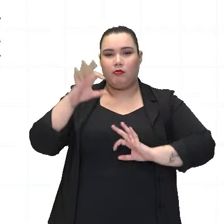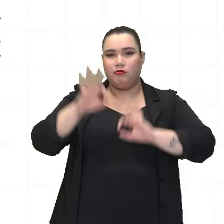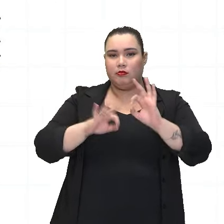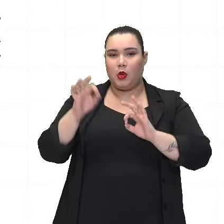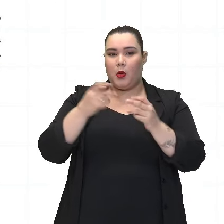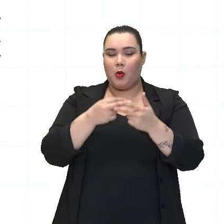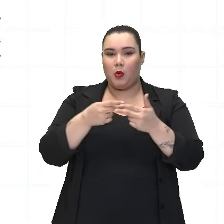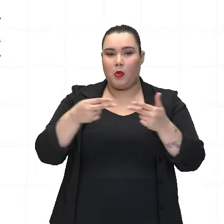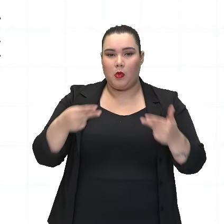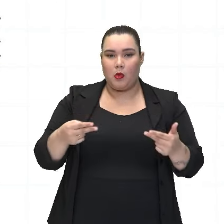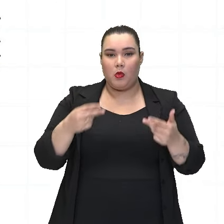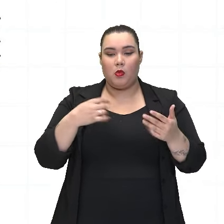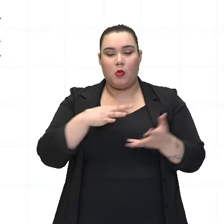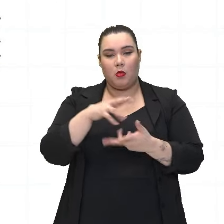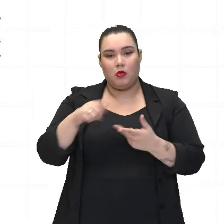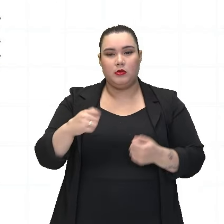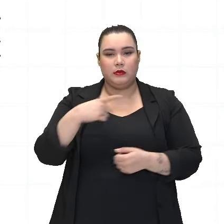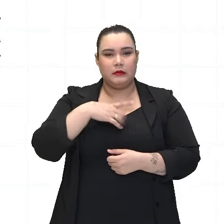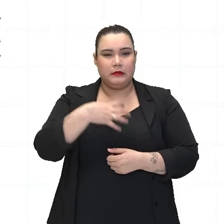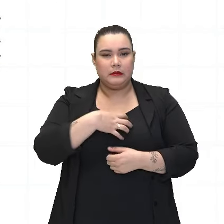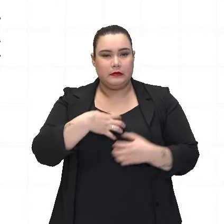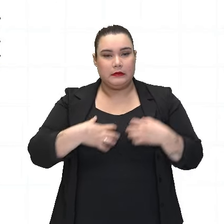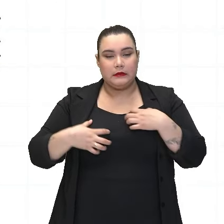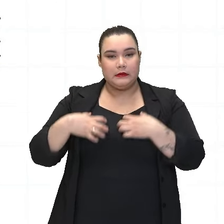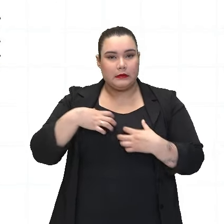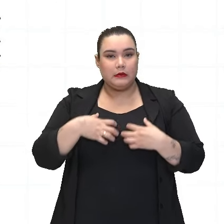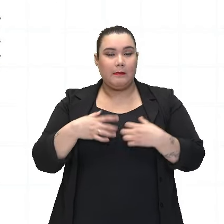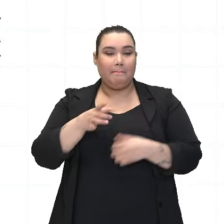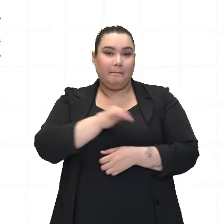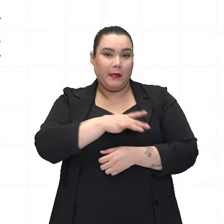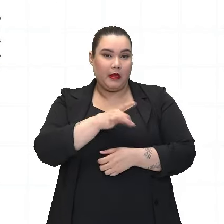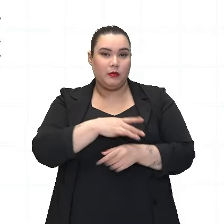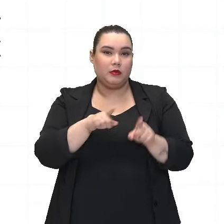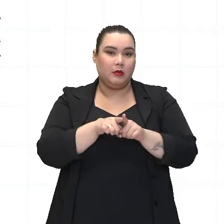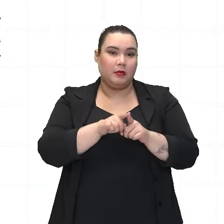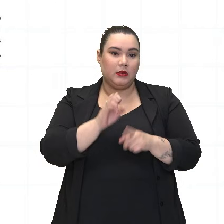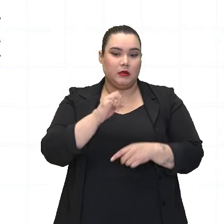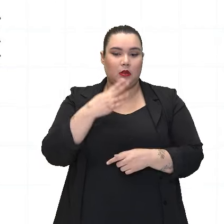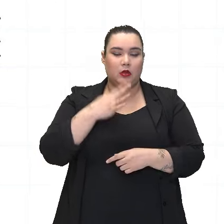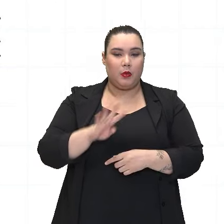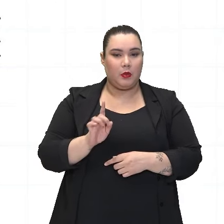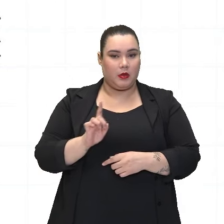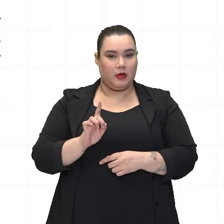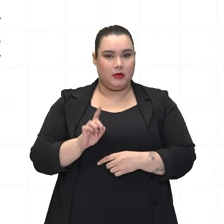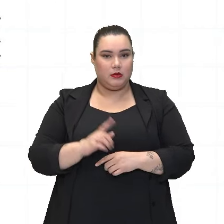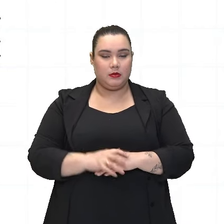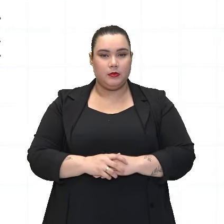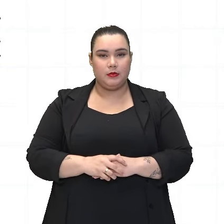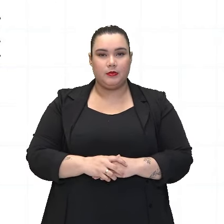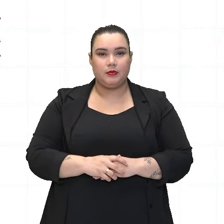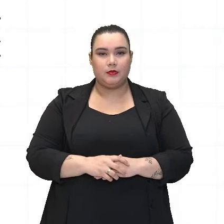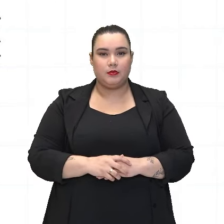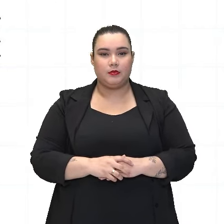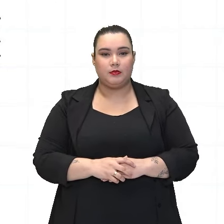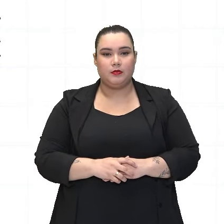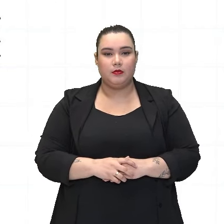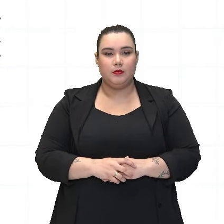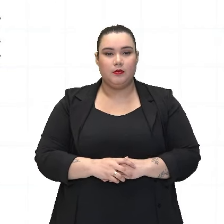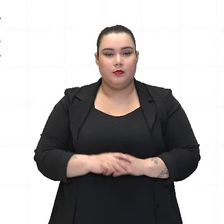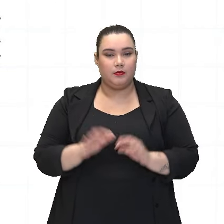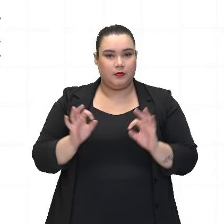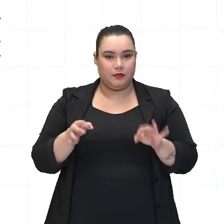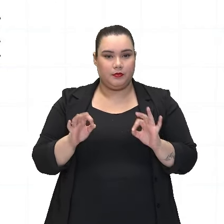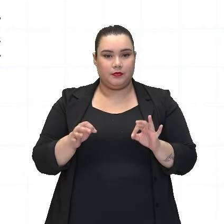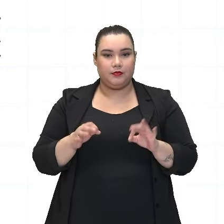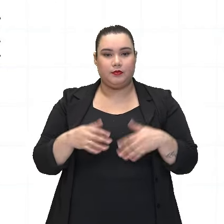nas coisas ou no mundo sentimentos de angústia e de medo diante do desconhecido. Certo?